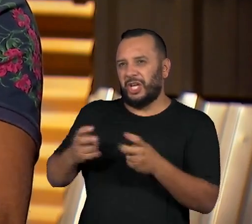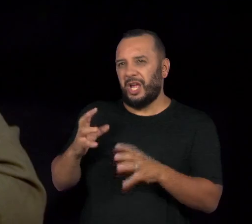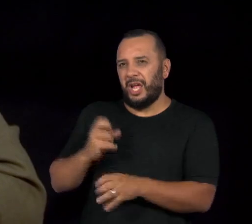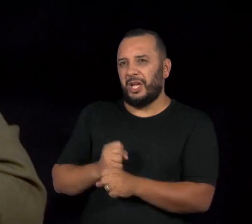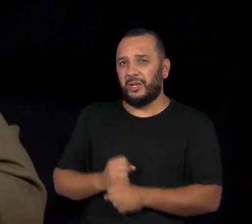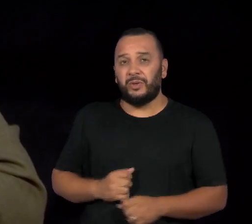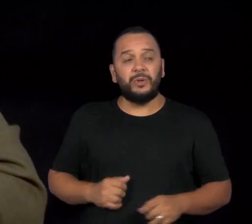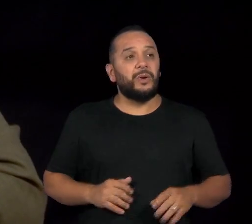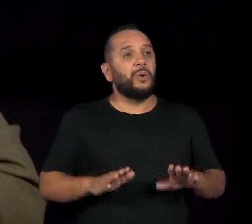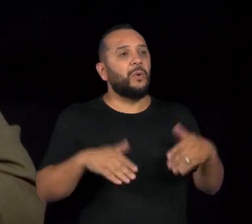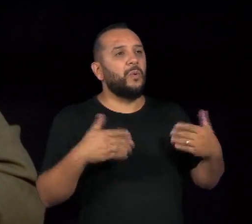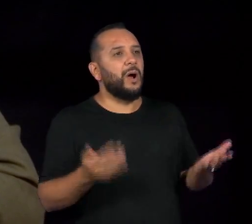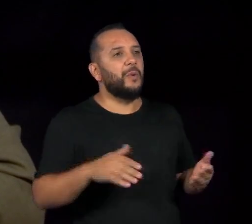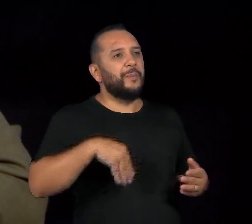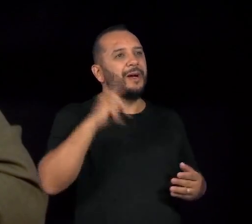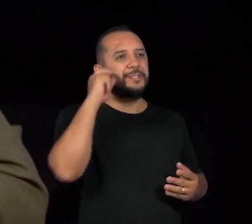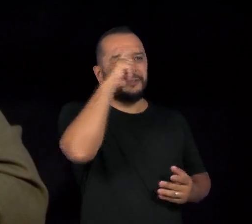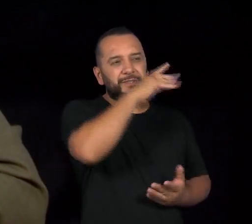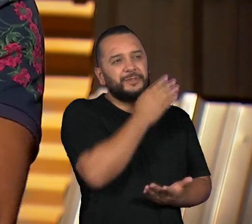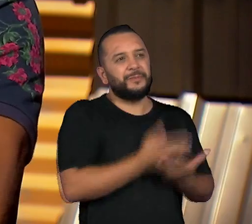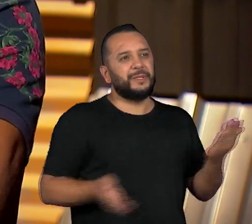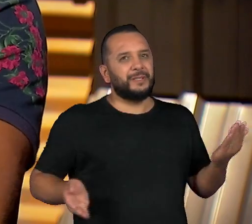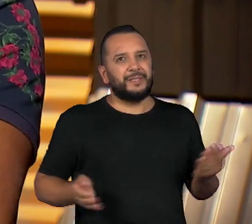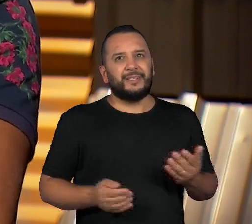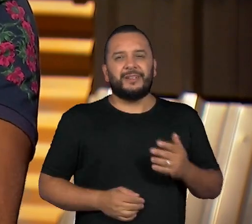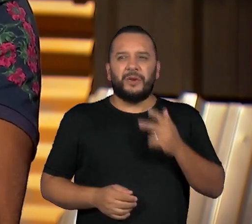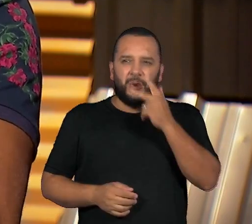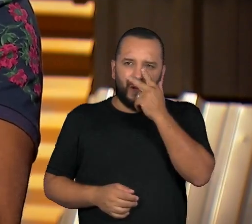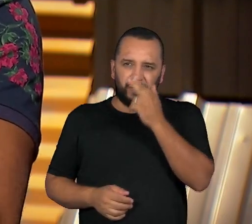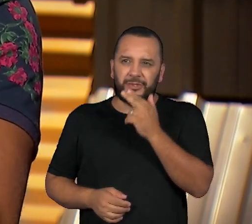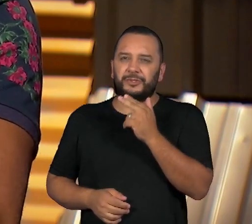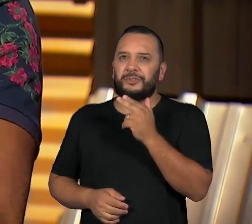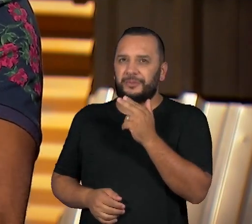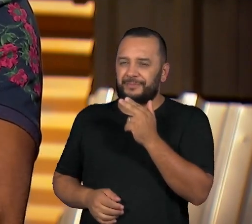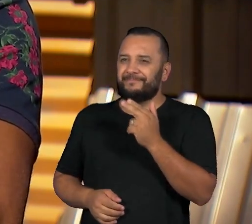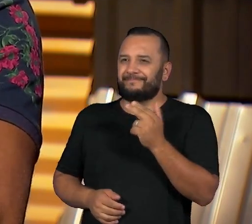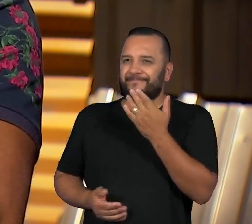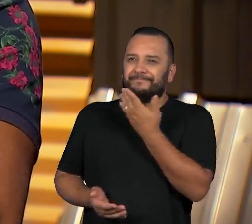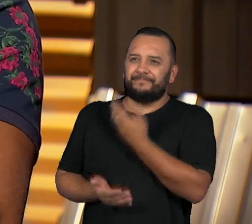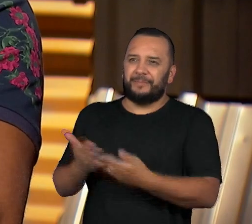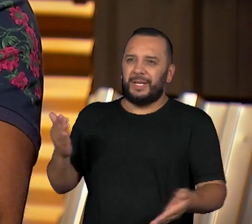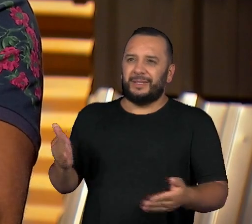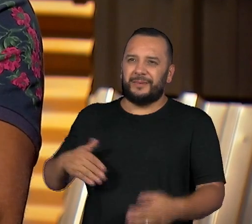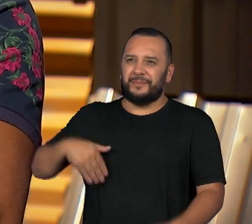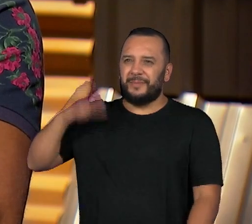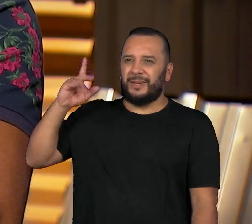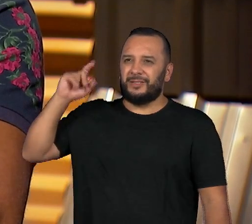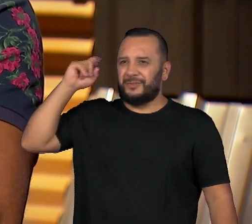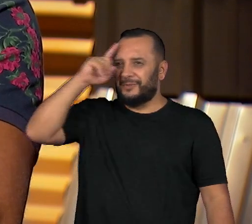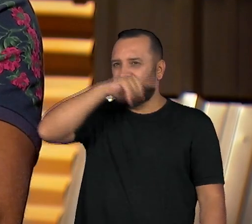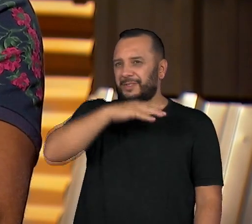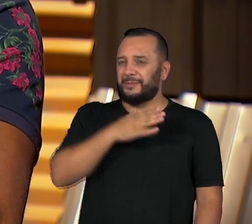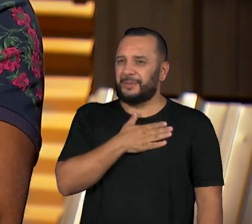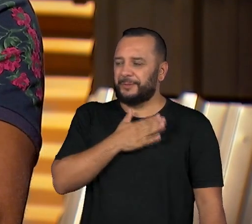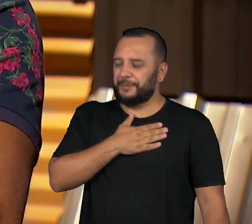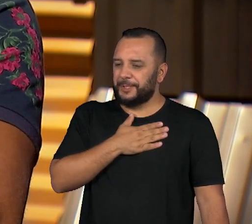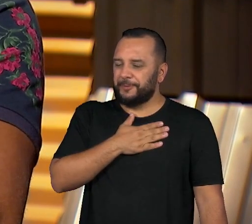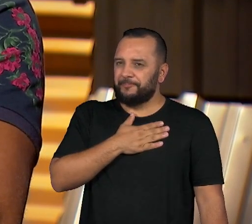qual foi a mais difícil derrota? Eu acho que a derrota mais difícil